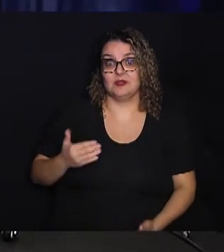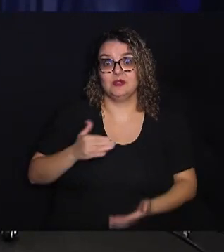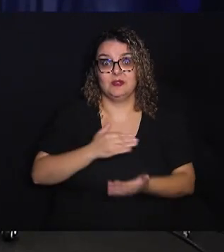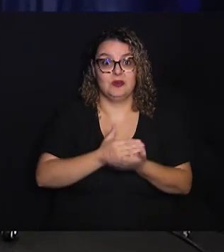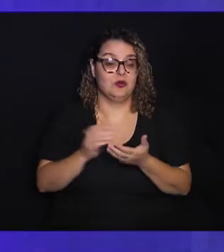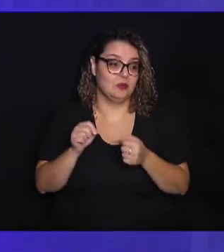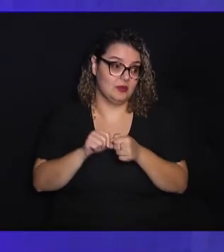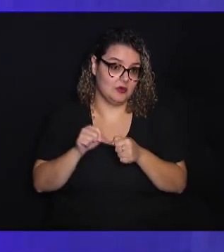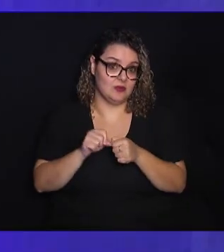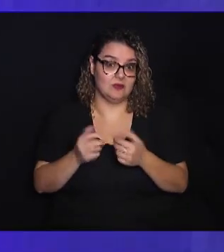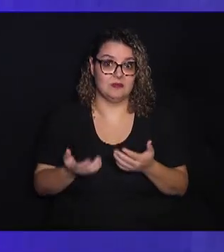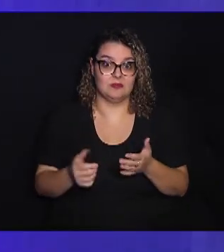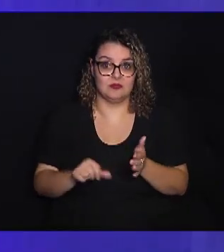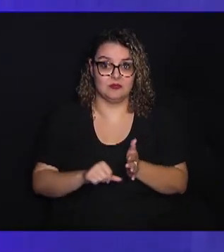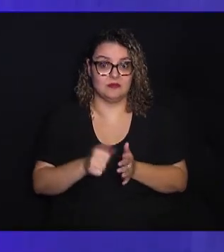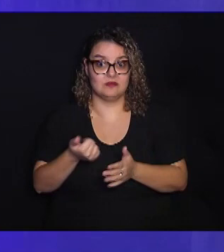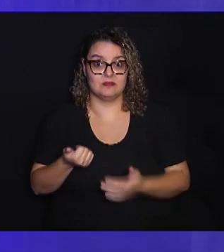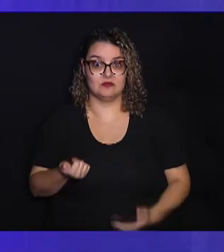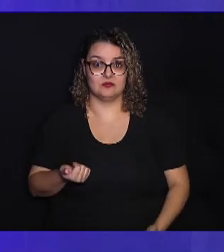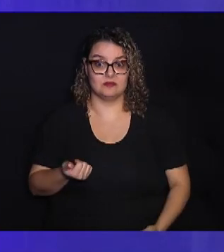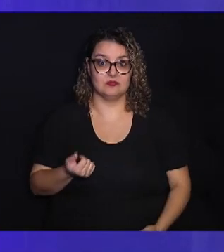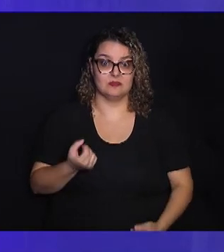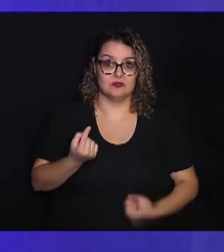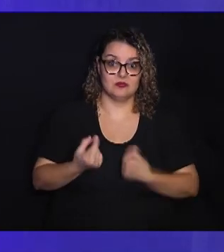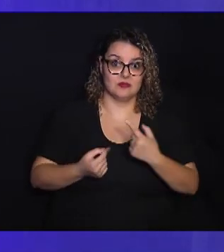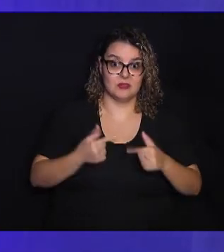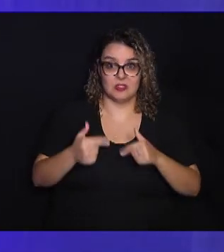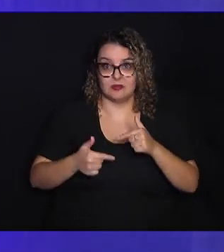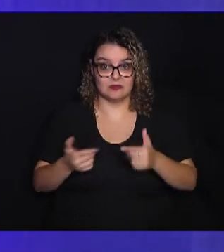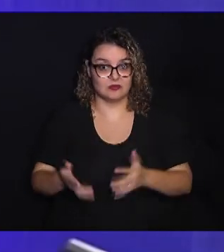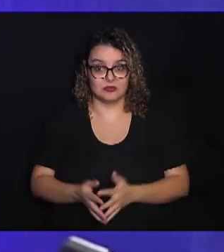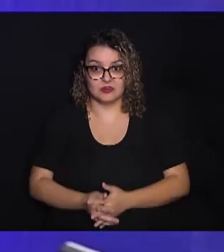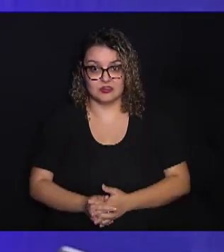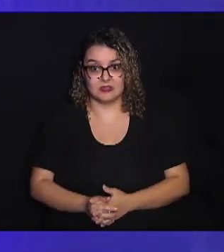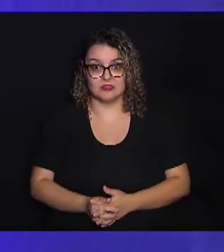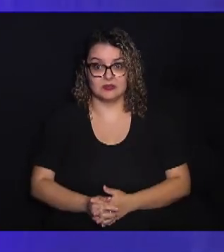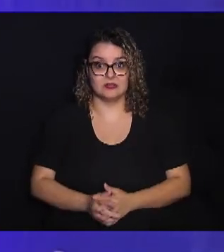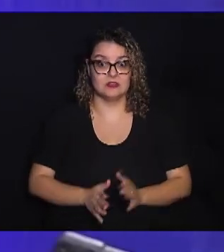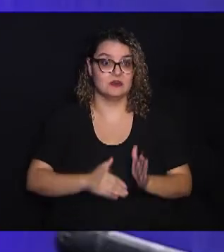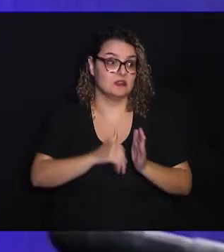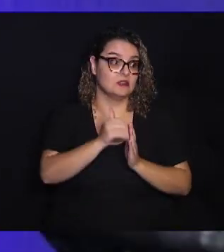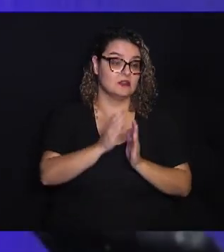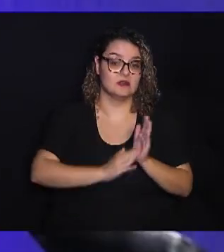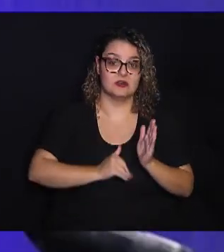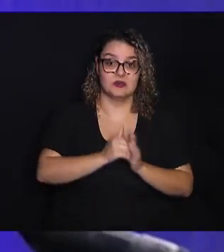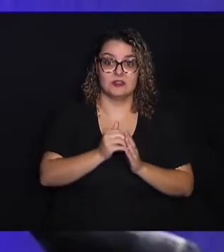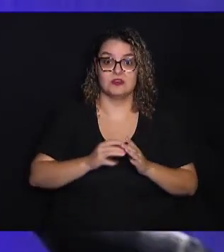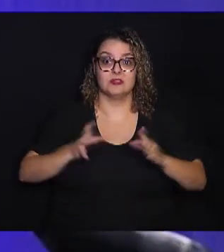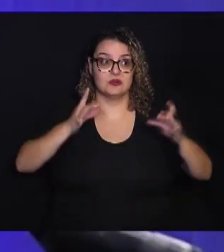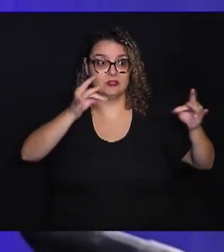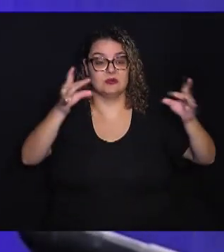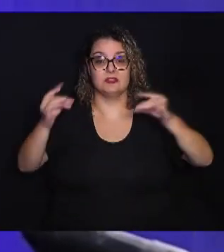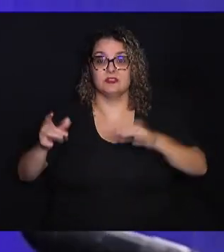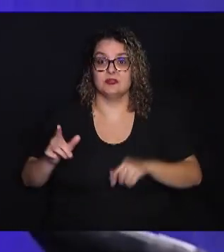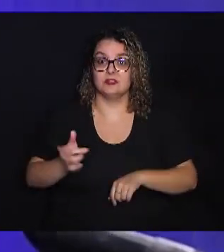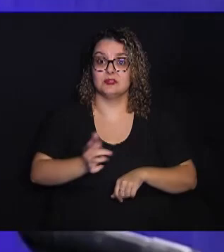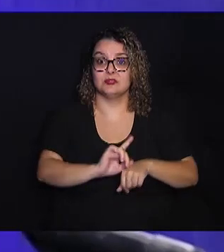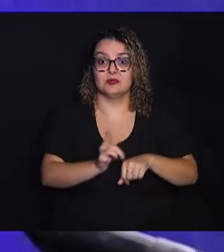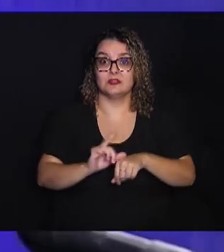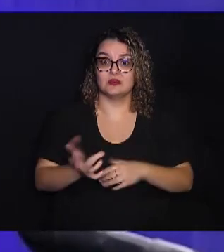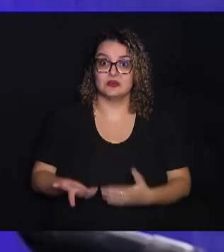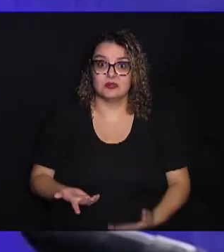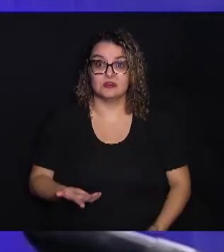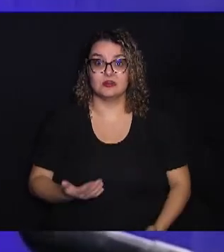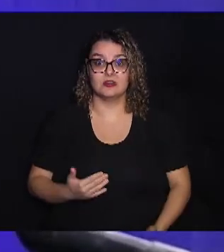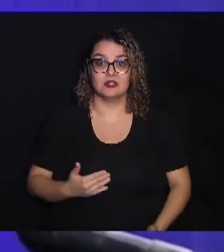fazer primeiro alguns trabalhos de pinturas de cartazes de loja. Então, dali